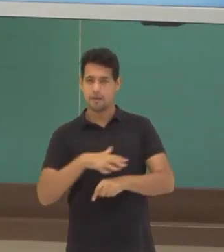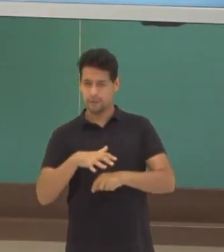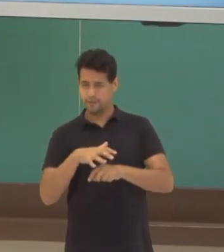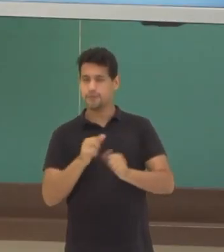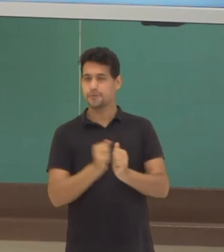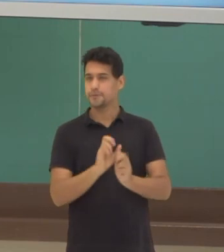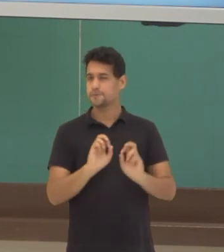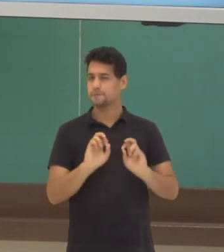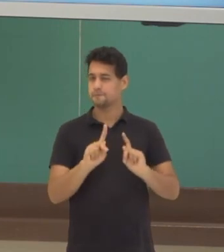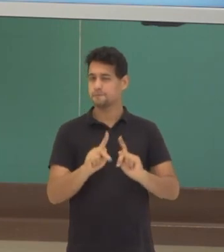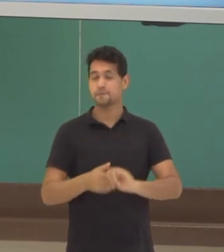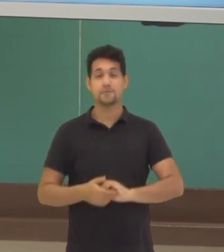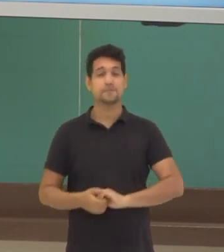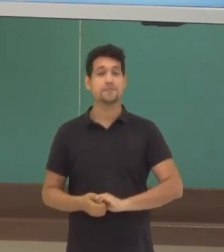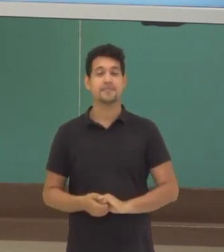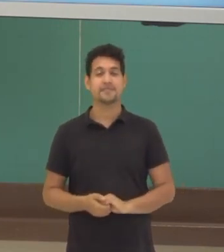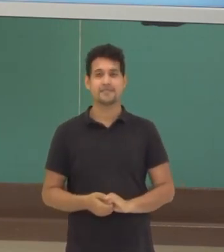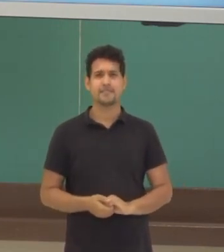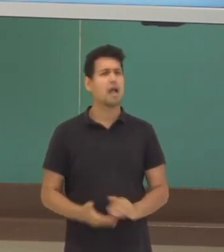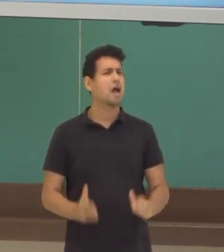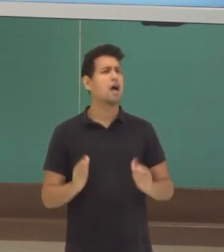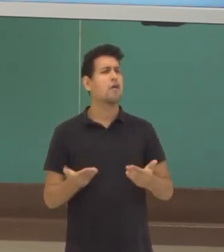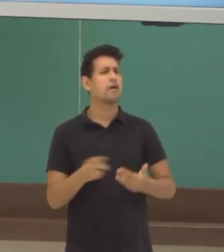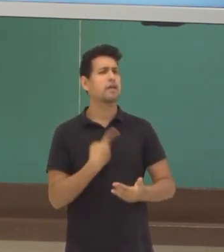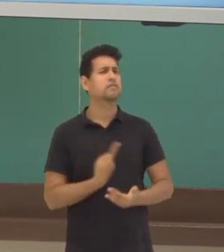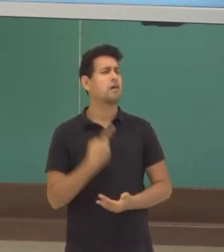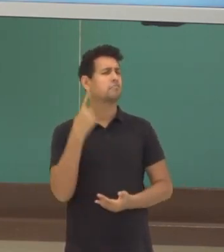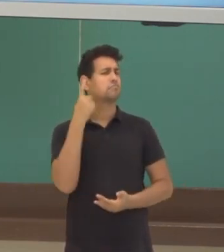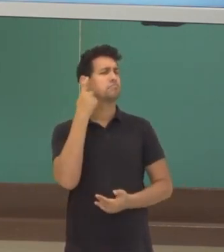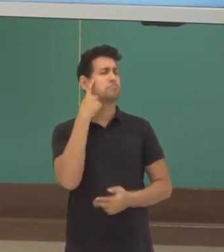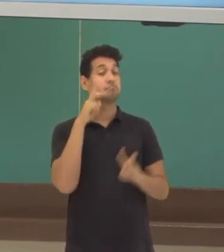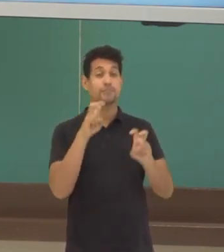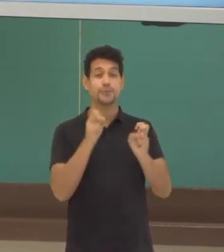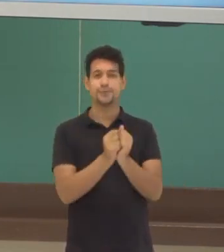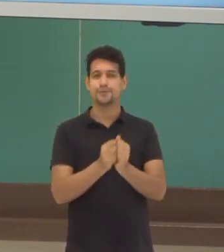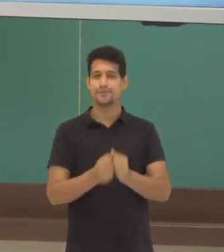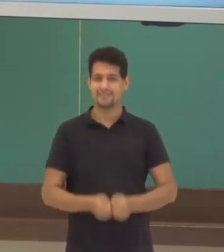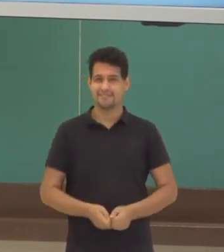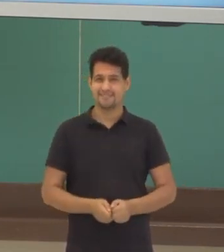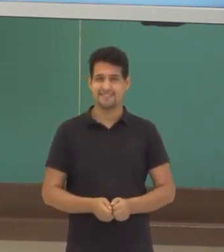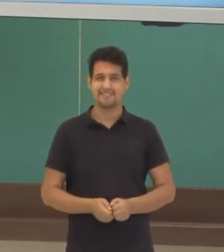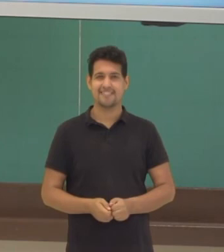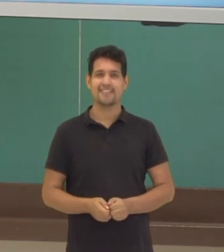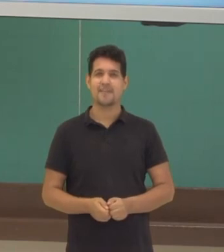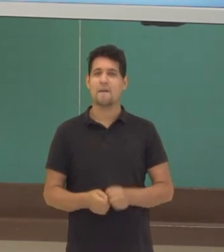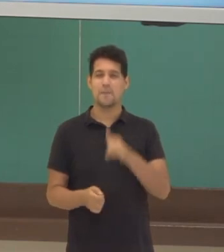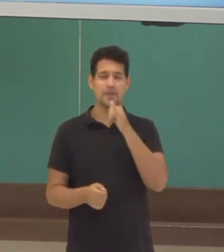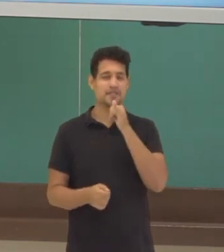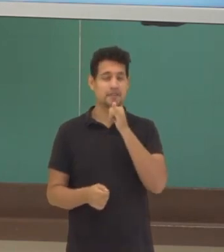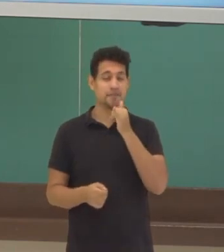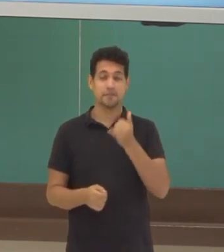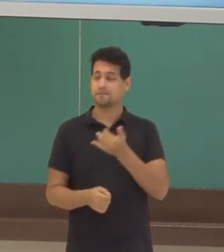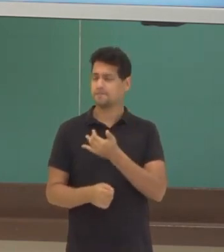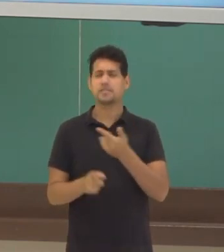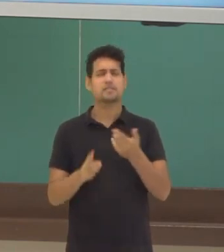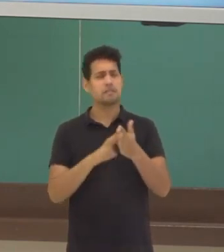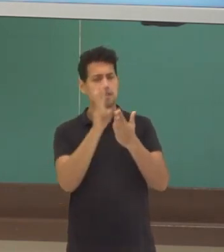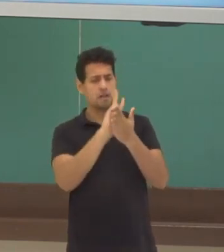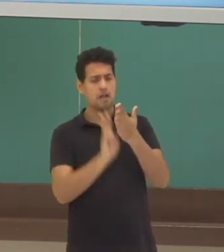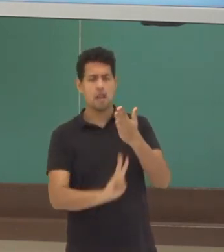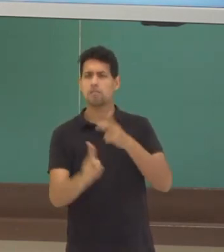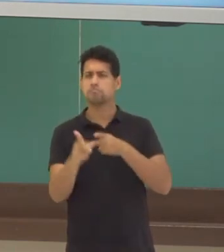Você leu direitinho, né? Porque a leitura é fundamental, né, pessoal? Se você não lê, é óbvio que você não vai descobrir a resposta